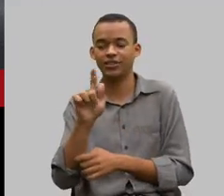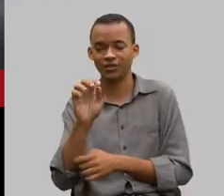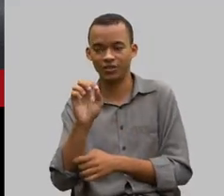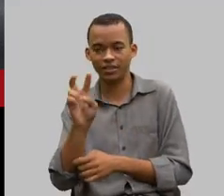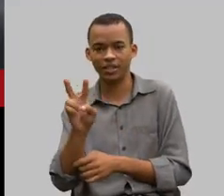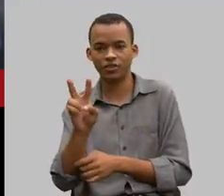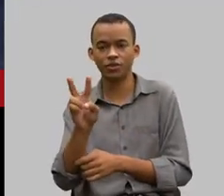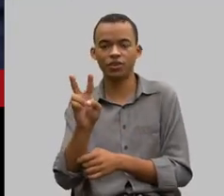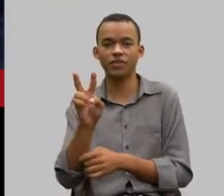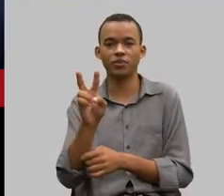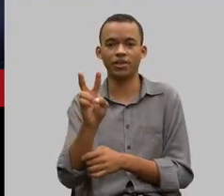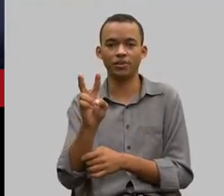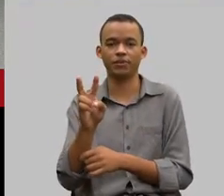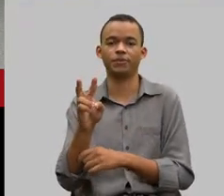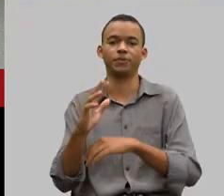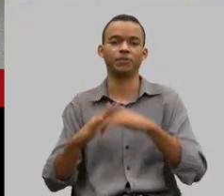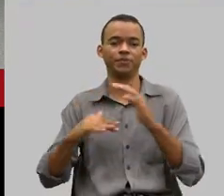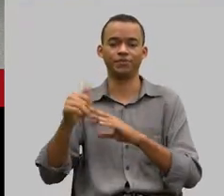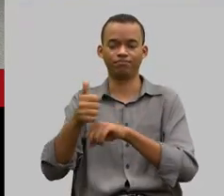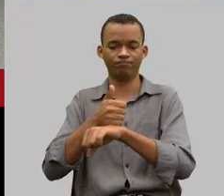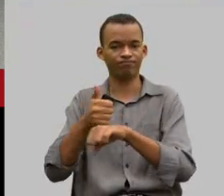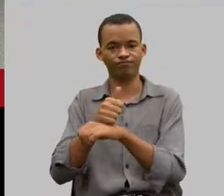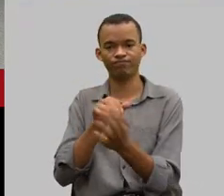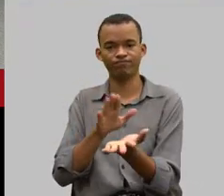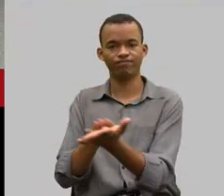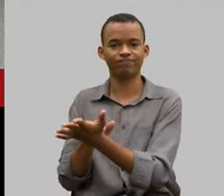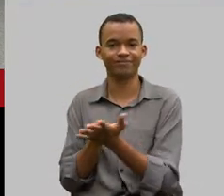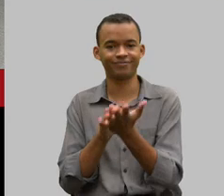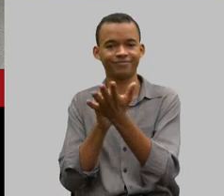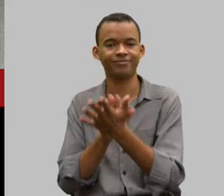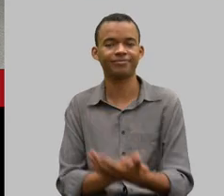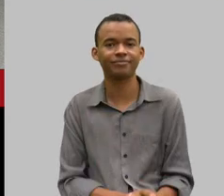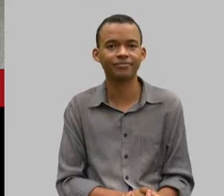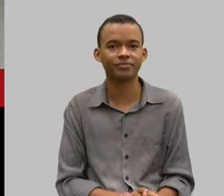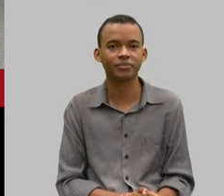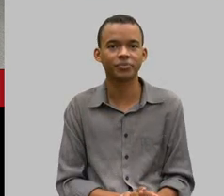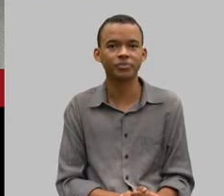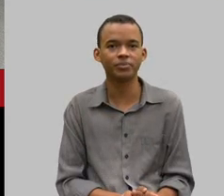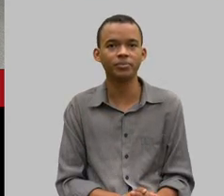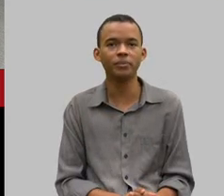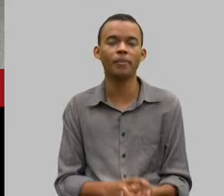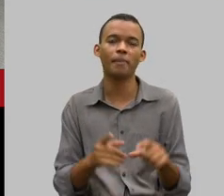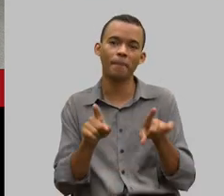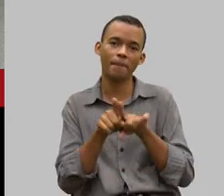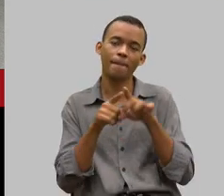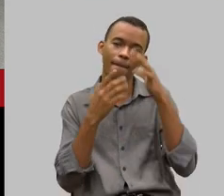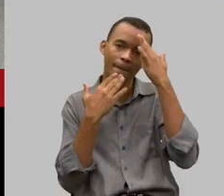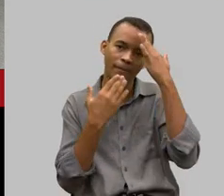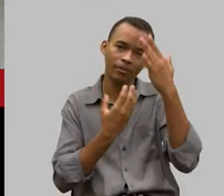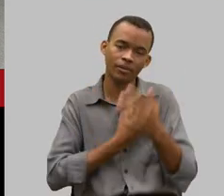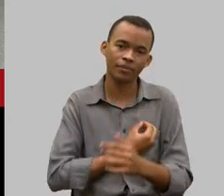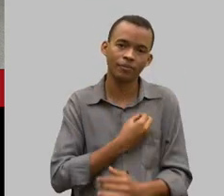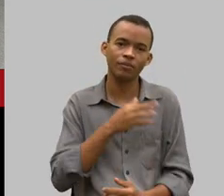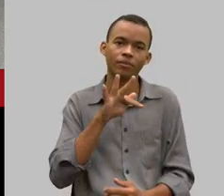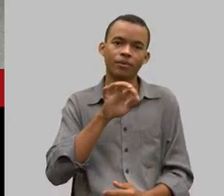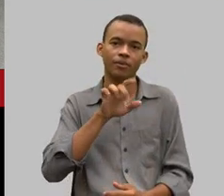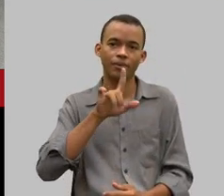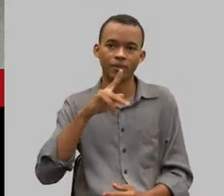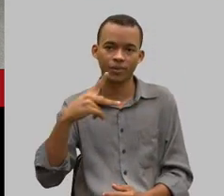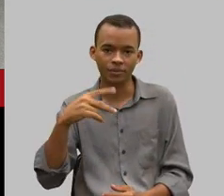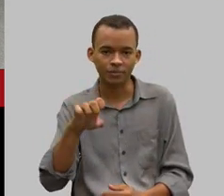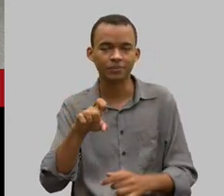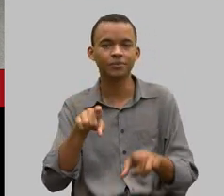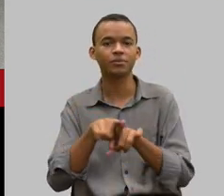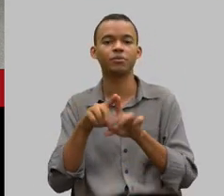fantásticos é verdade muito bem lembrado agradecer a presença do Felipe toda a assessoria eu acompanho que